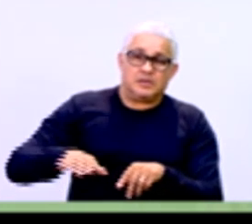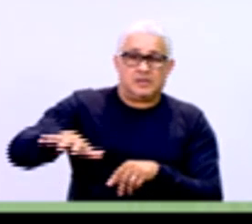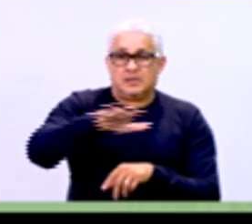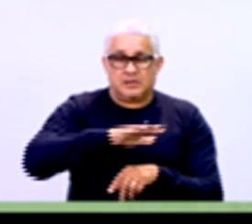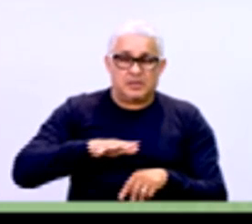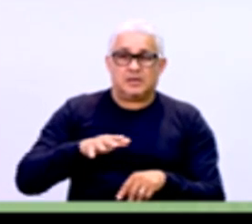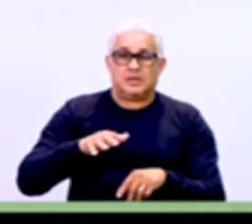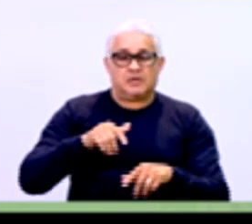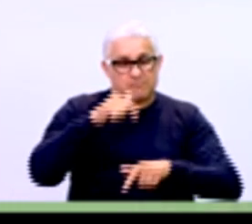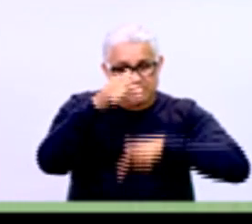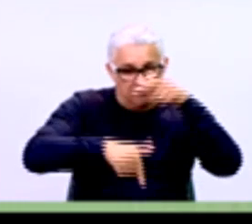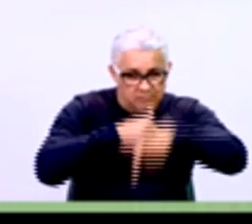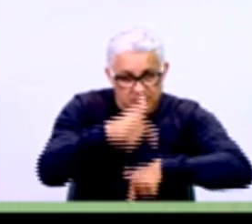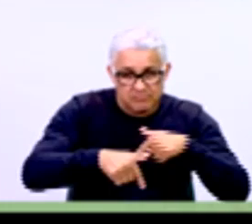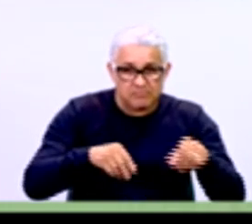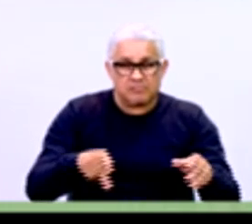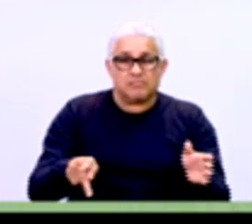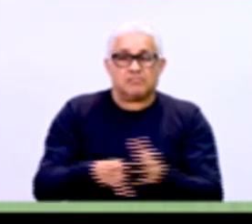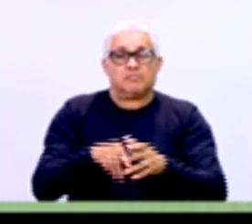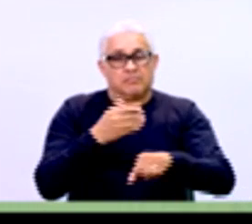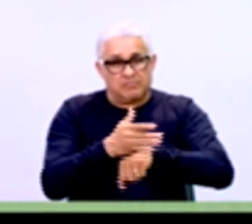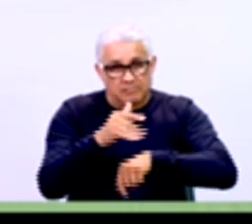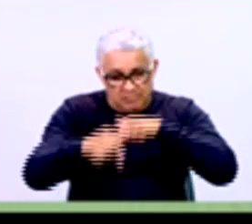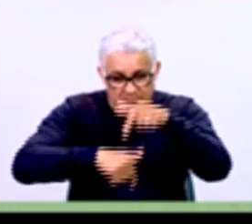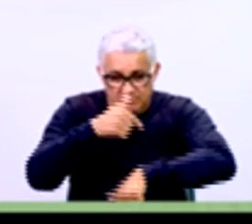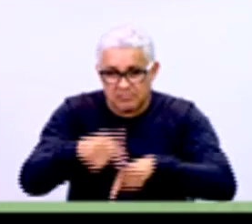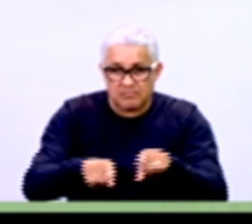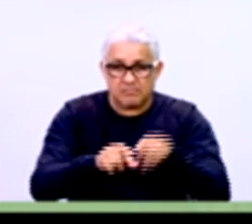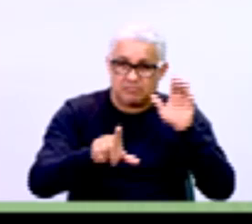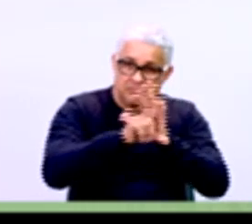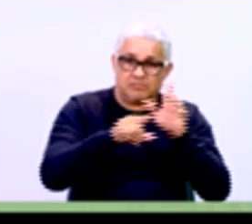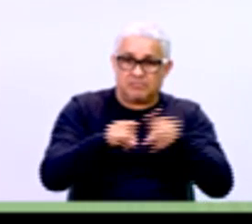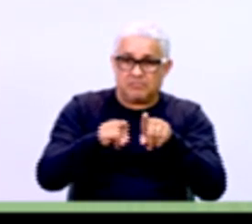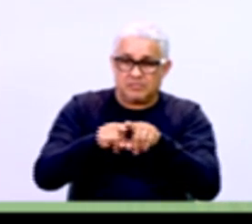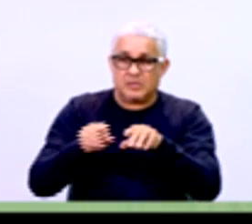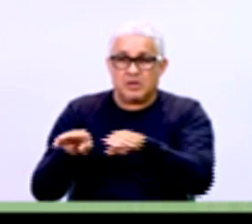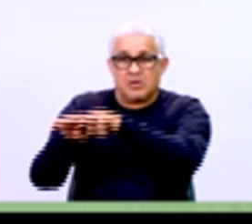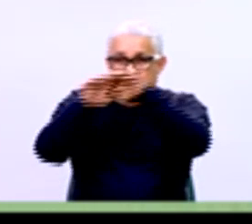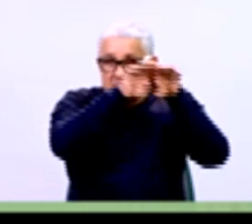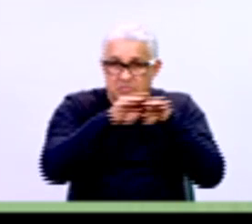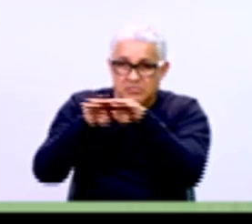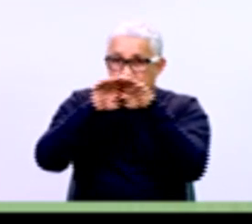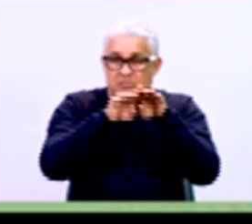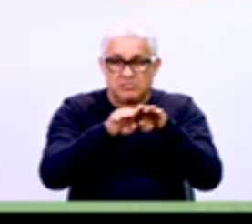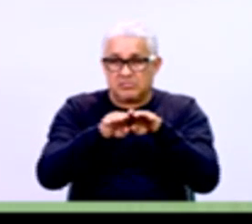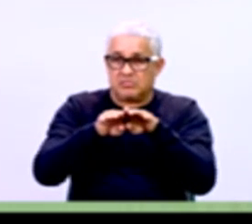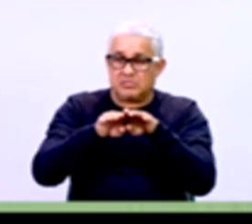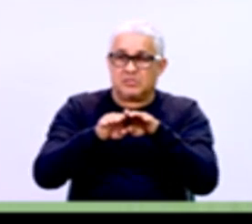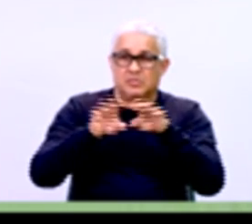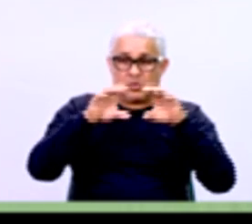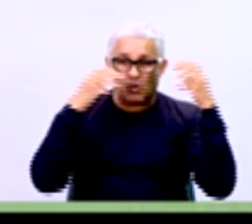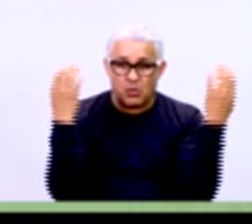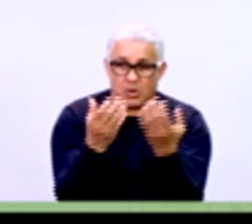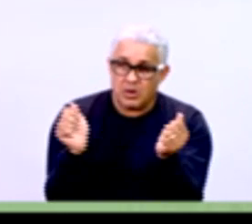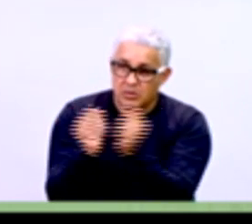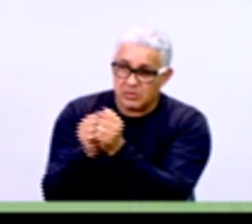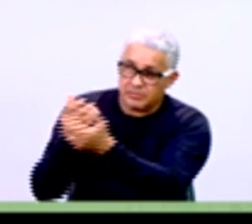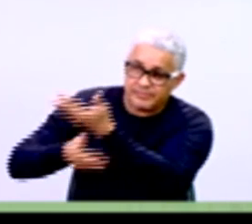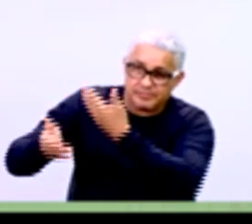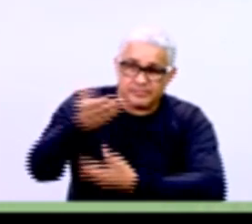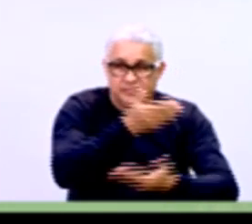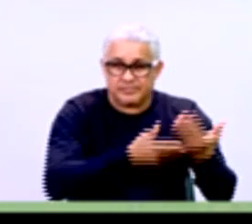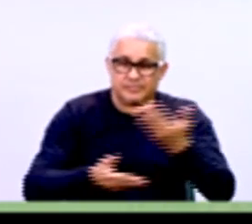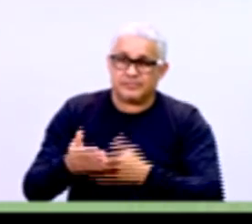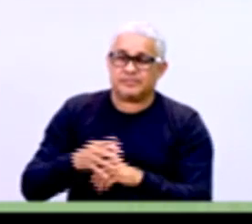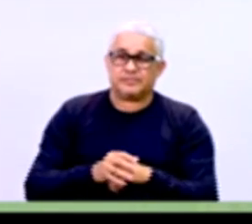de emprego e prática trabalhista, inclusividade e igualdade, envolvimento comunitário, enfim. Com base